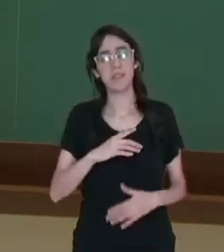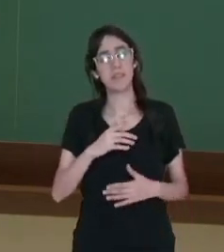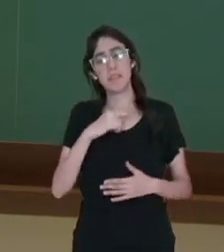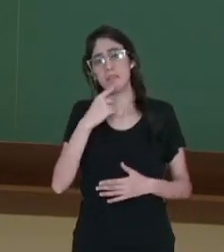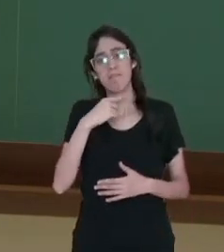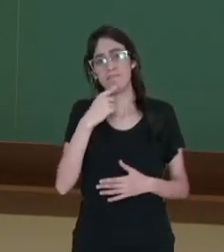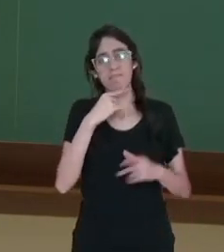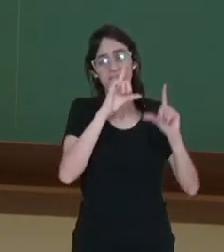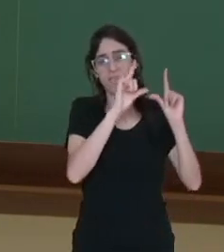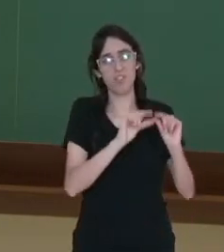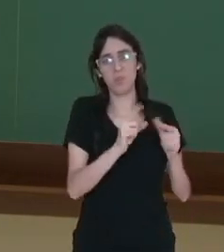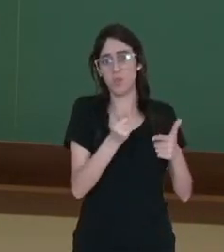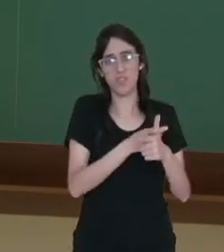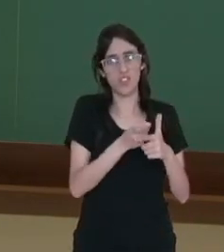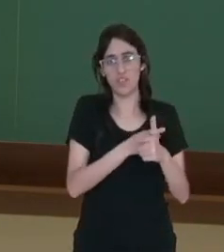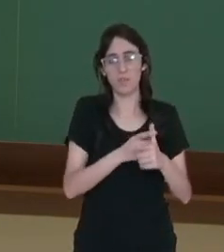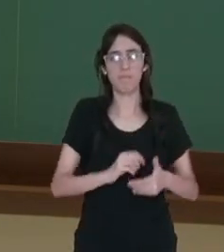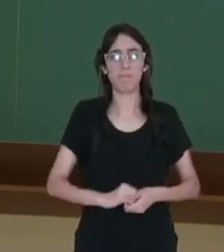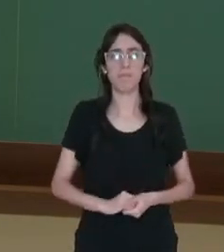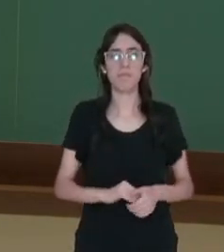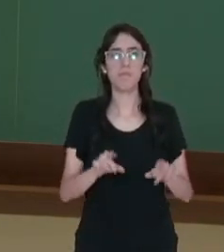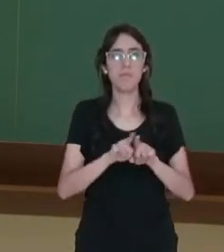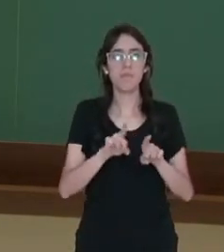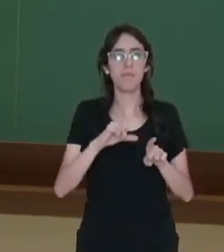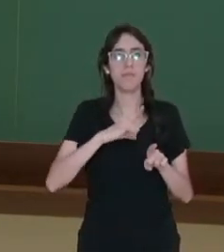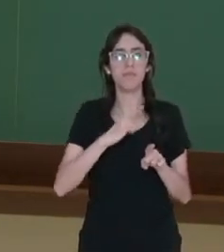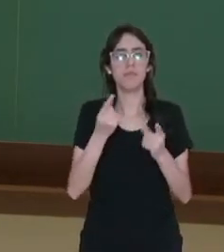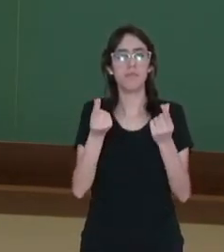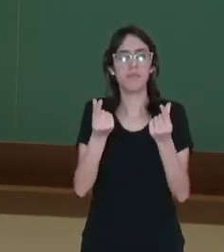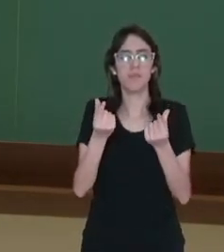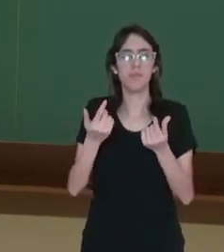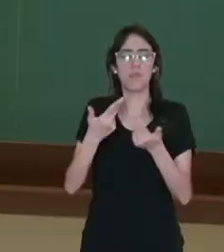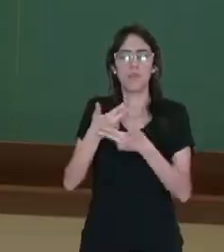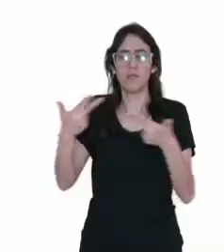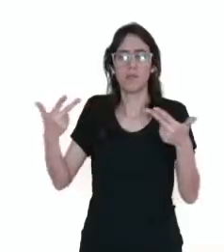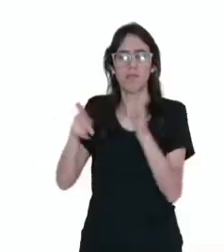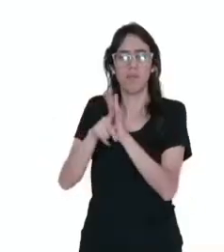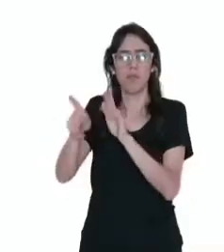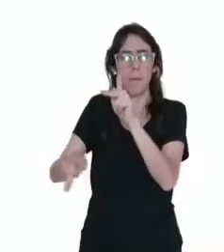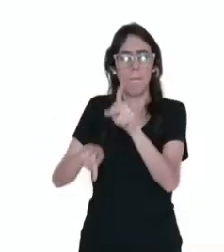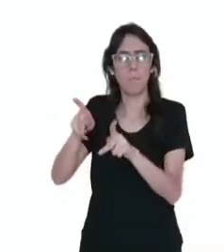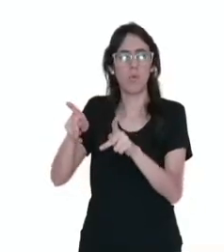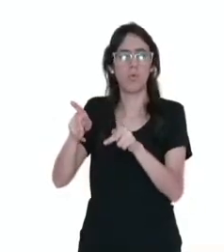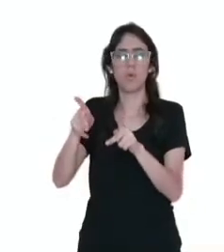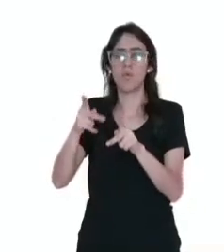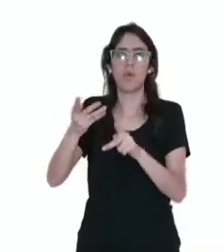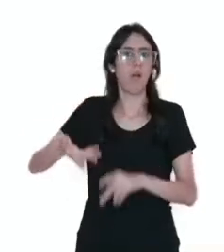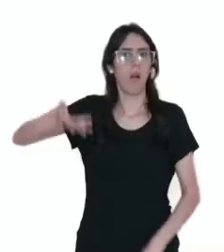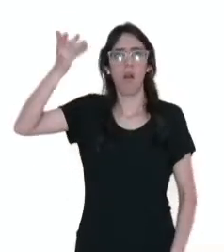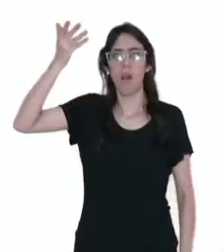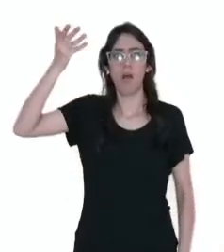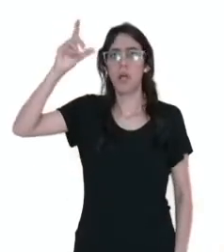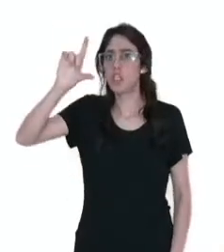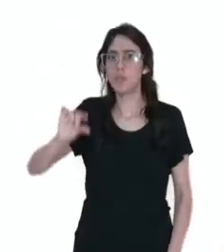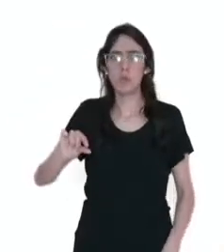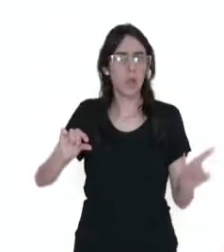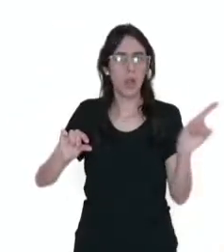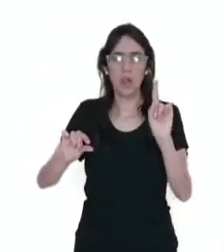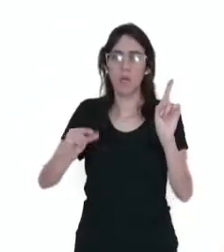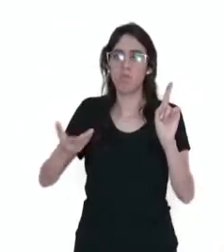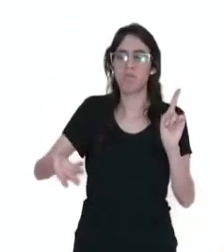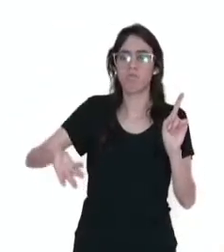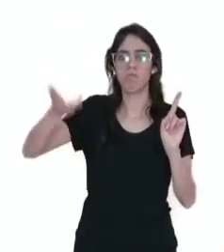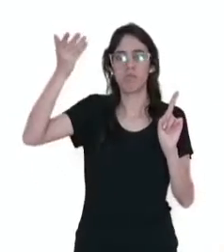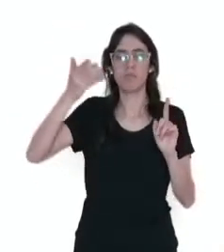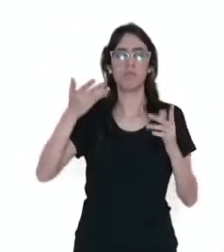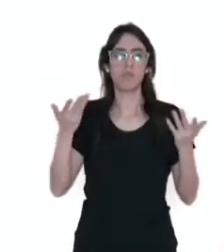da dívida. As tarifas de serviços públicos aumentaram ao invés de diminuir. Então, o valor